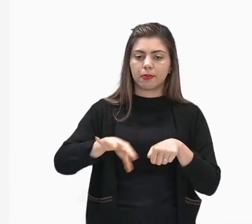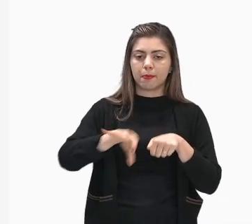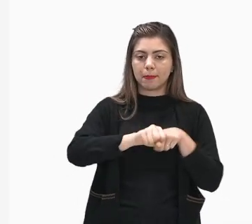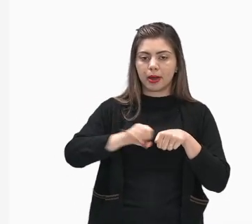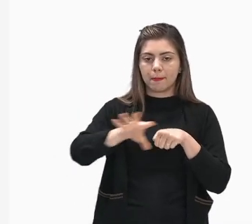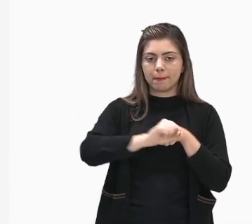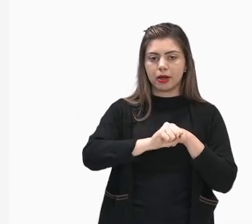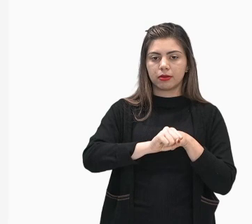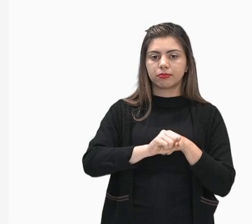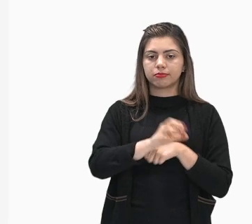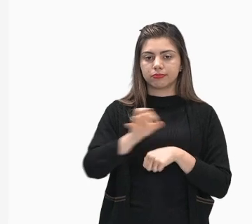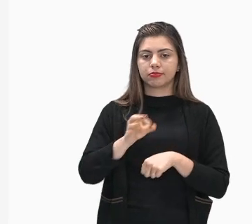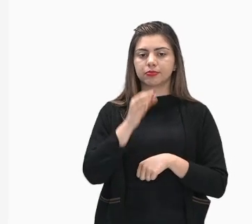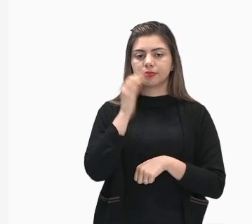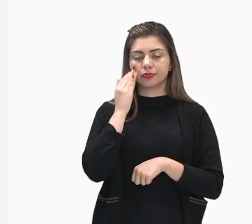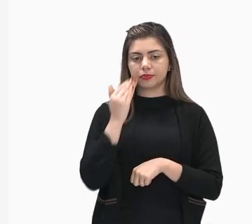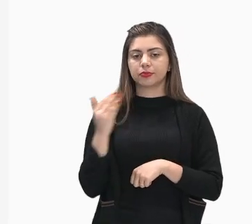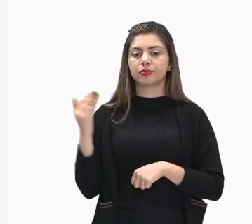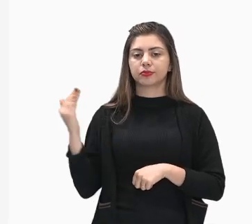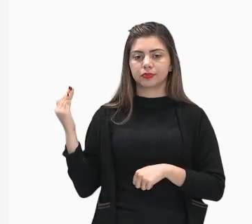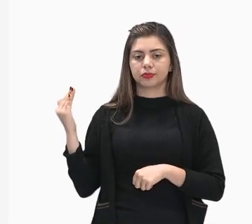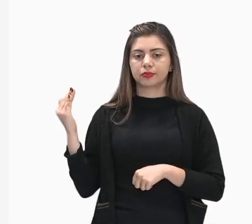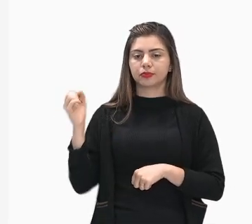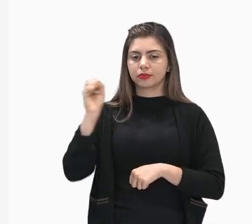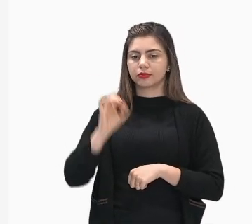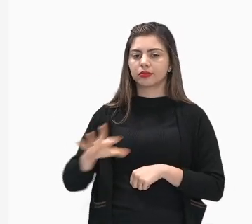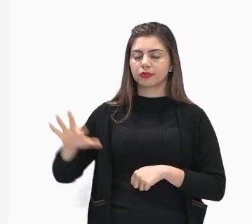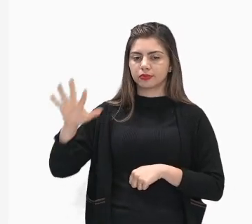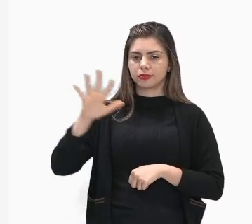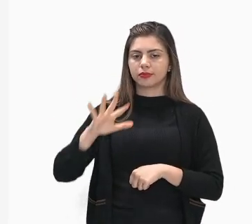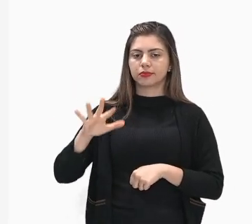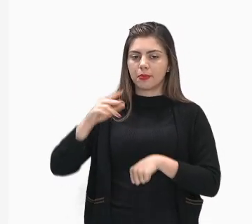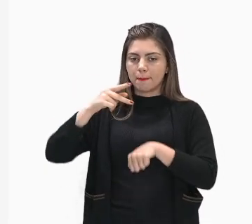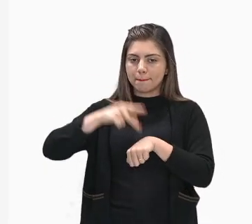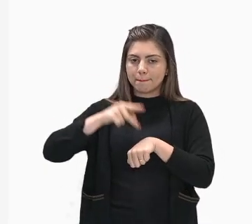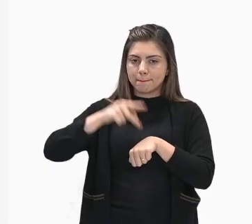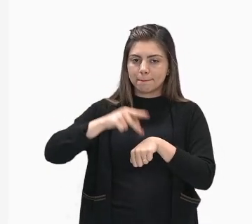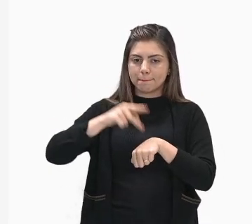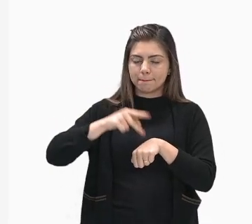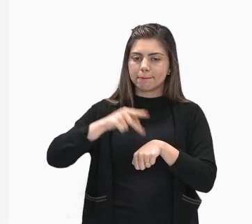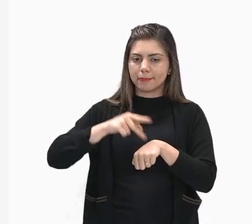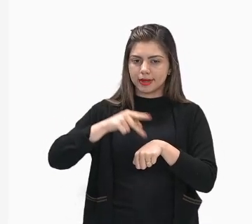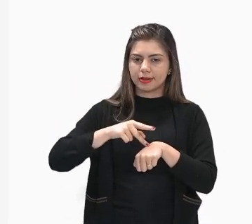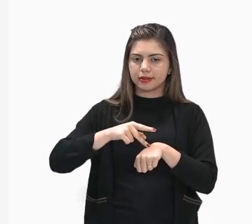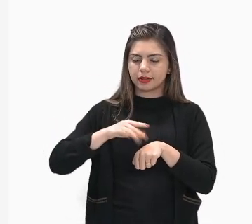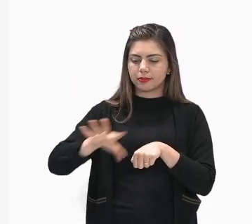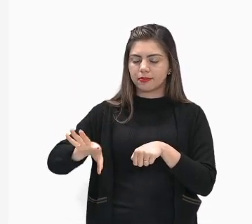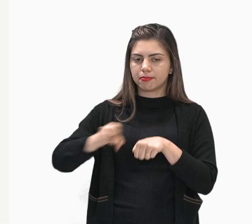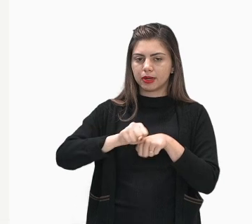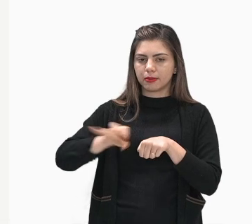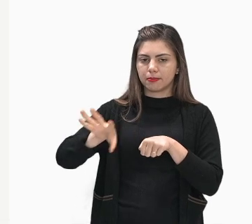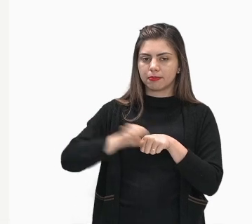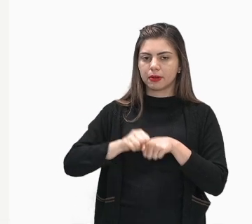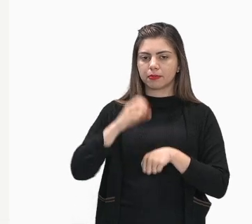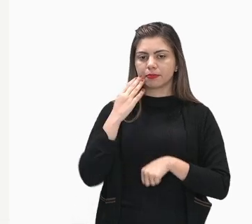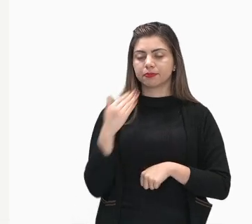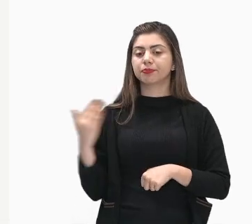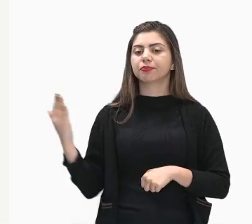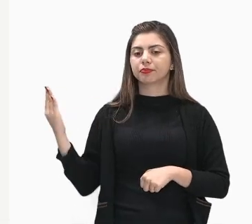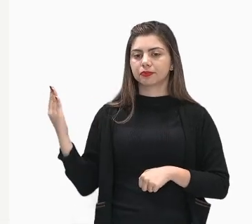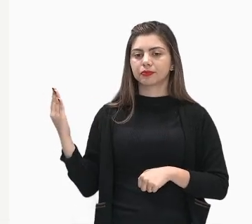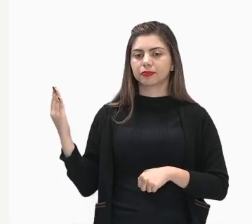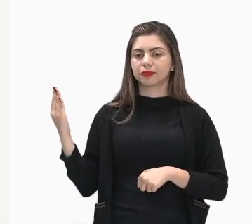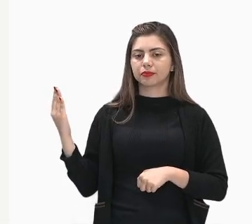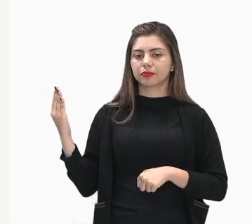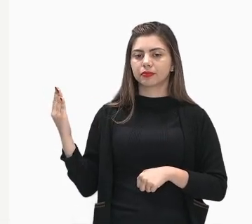temos aqui a imagem, né, de uma pedra de magnetita, você vê aqui, ó, ímã permanente